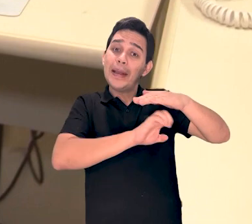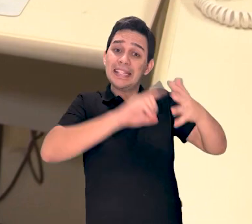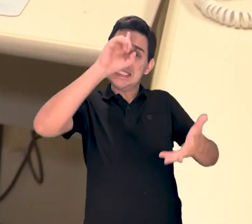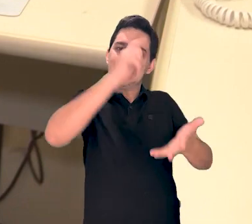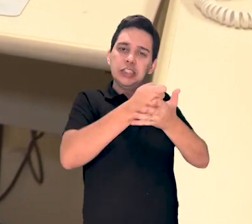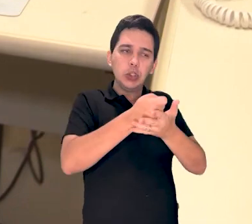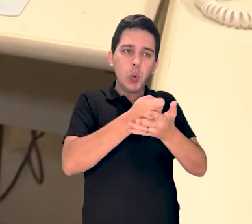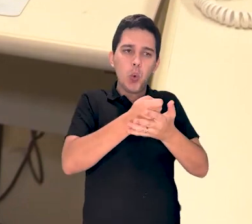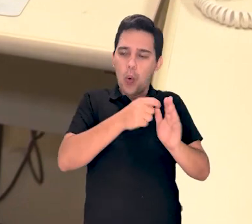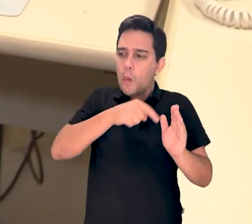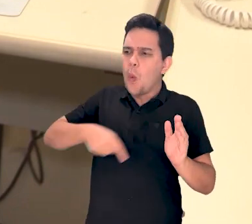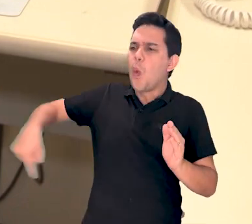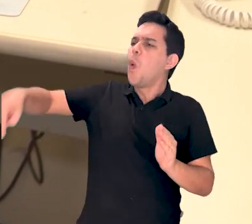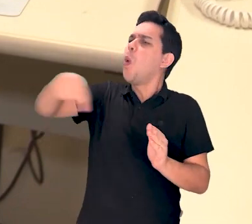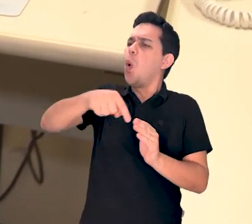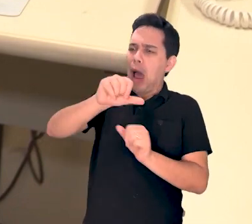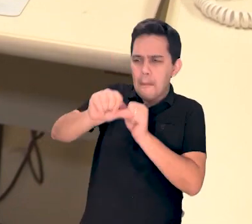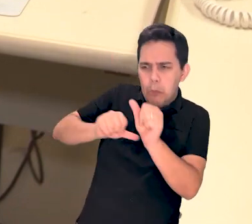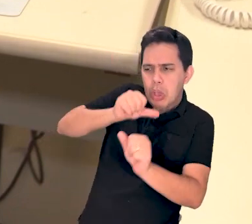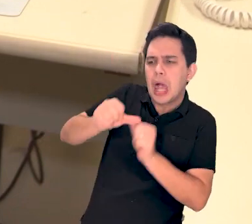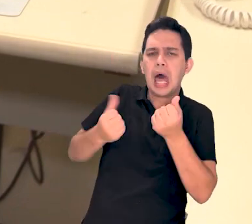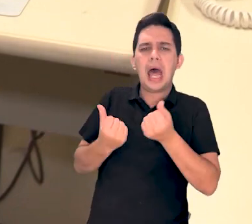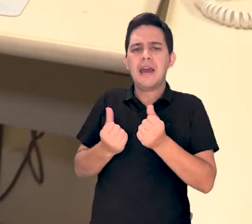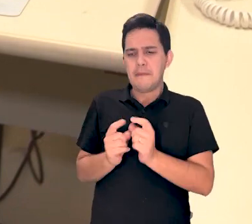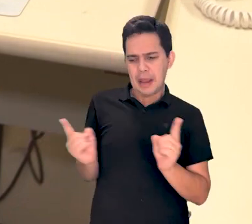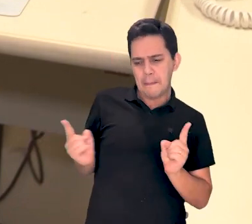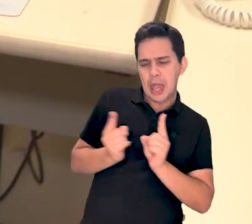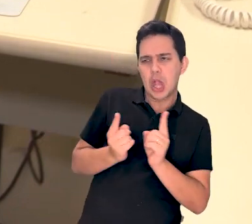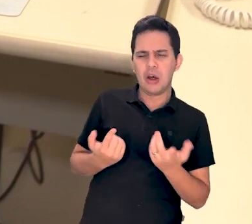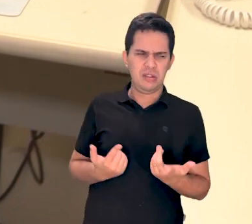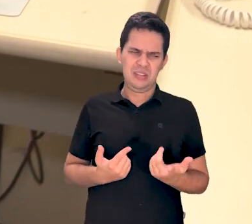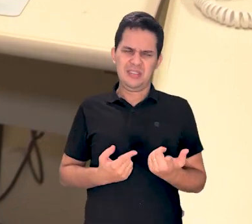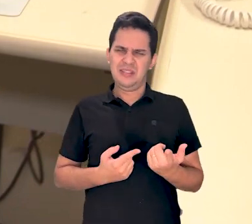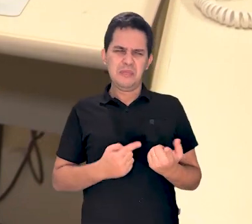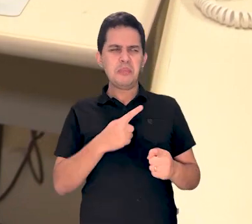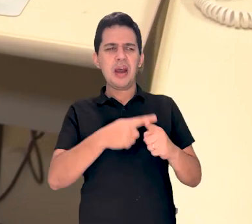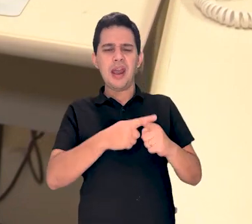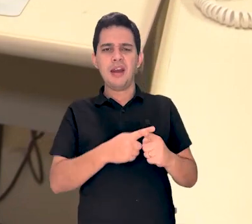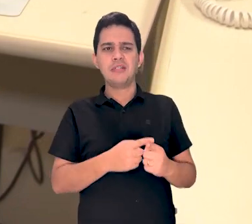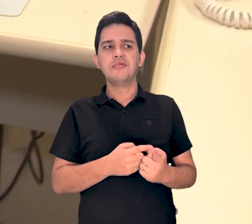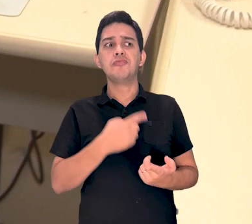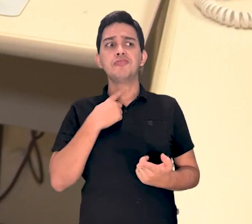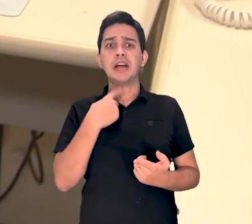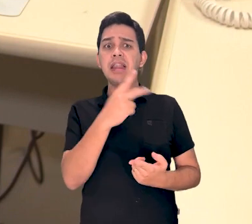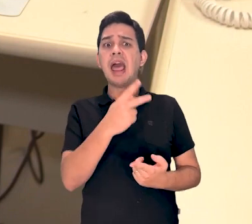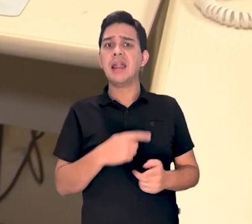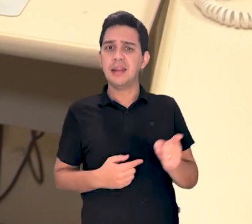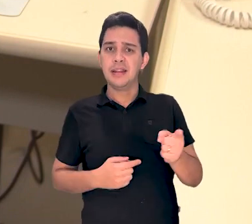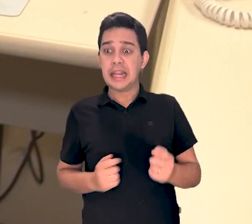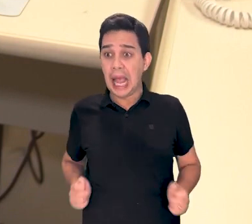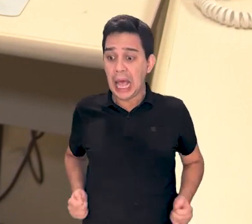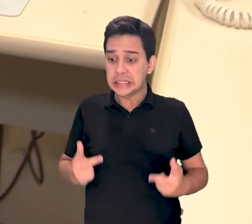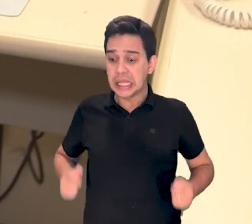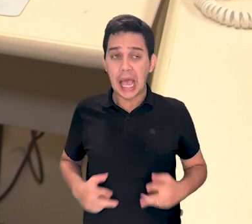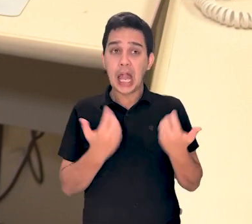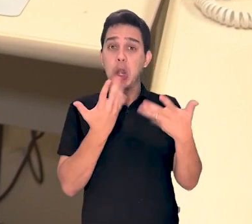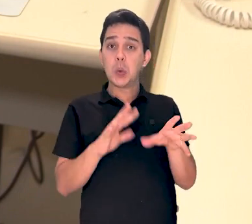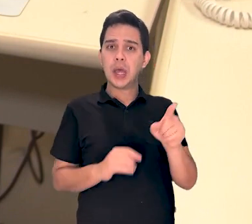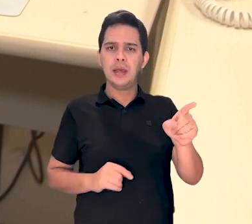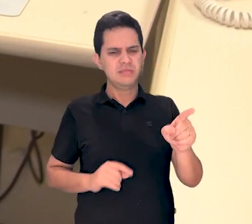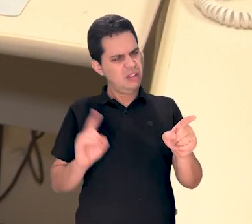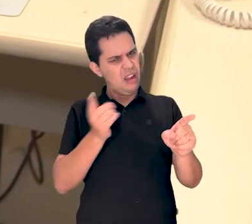contrário ele tem que servir ao público né e assim é o que a gente vê é que